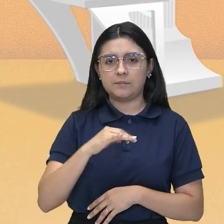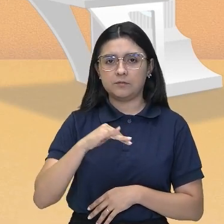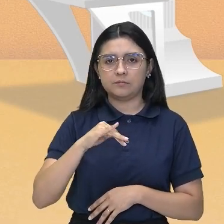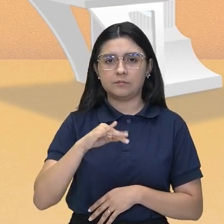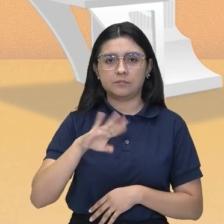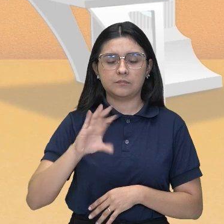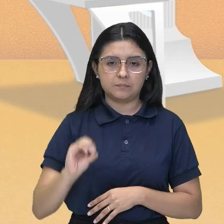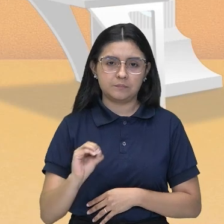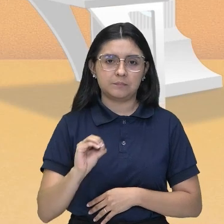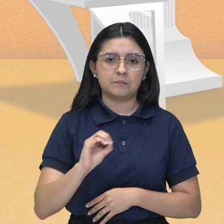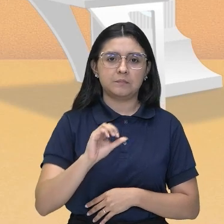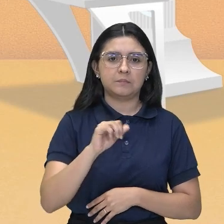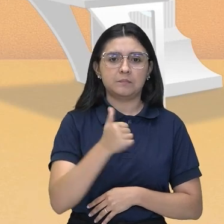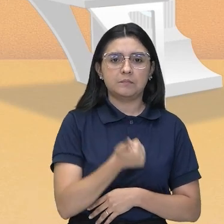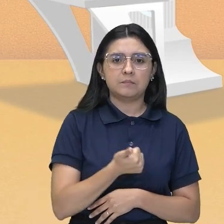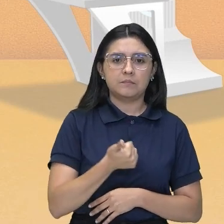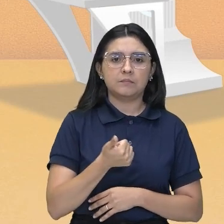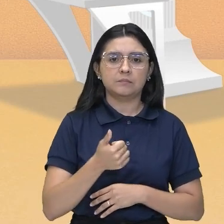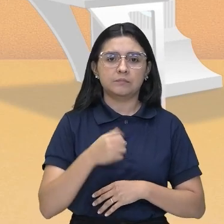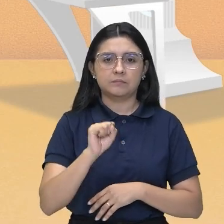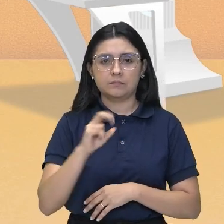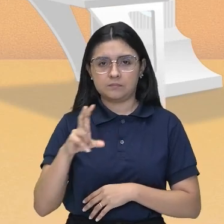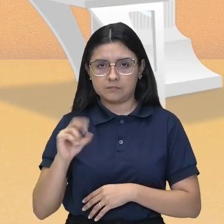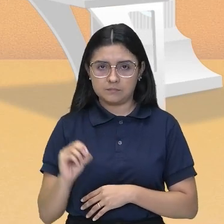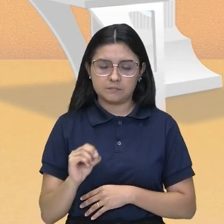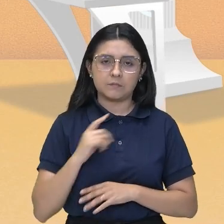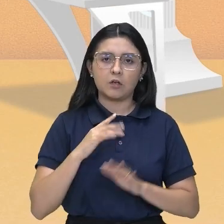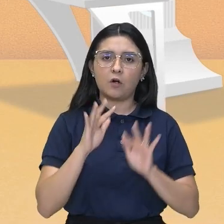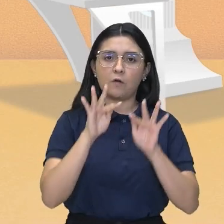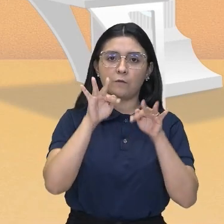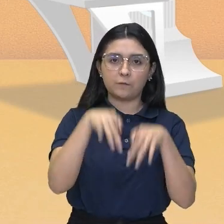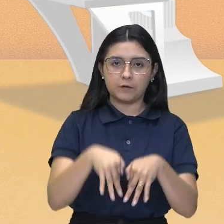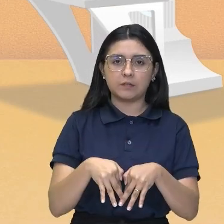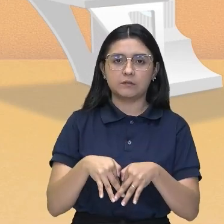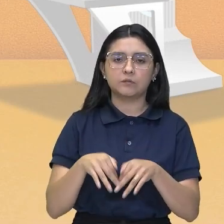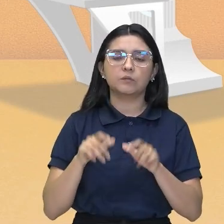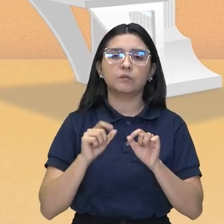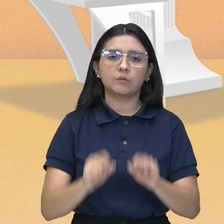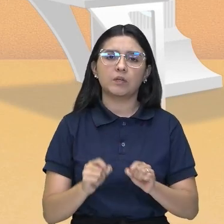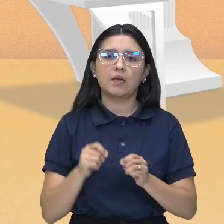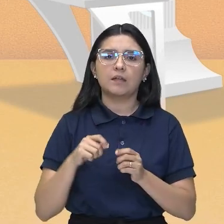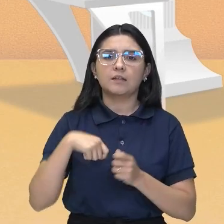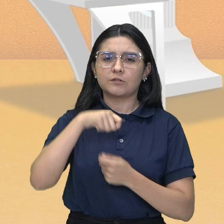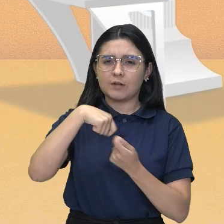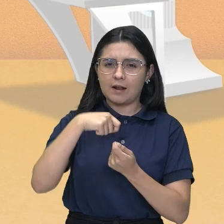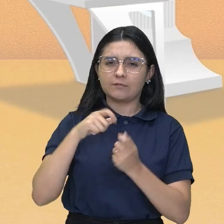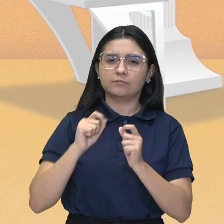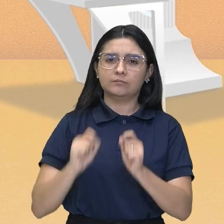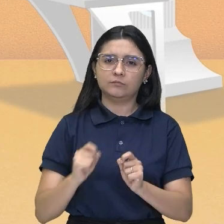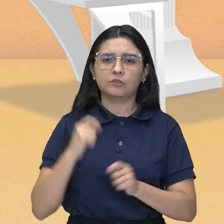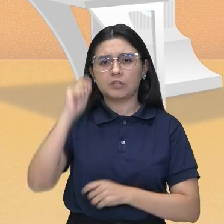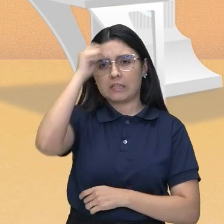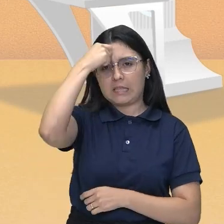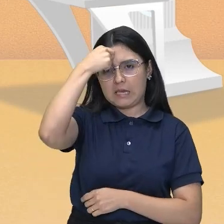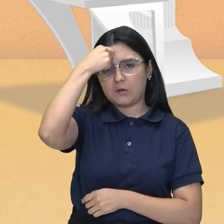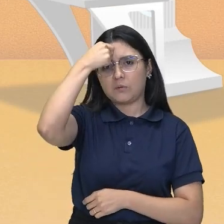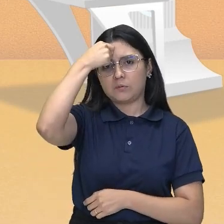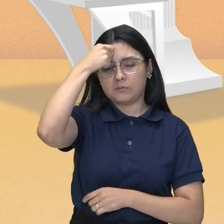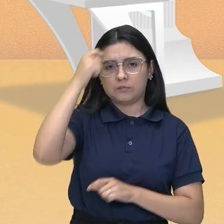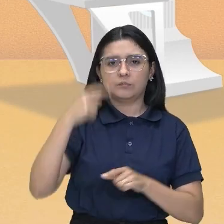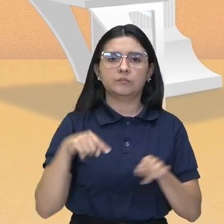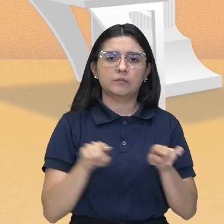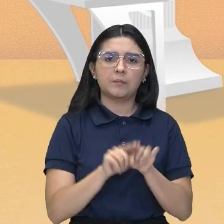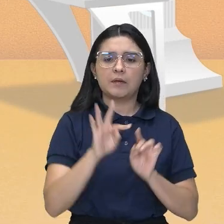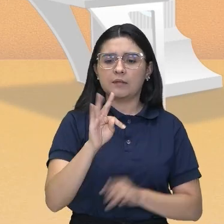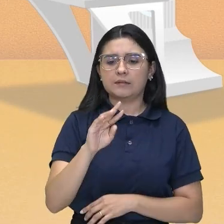de 1850, que decretava o fim do tráfico negreiro. Porém, a escravidão continuou. E o tráfico também,